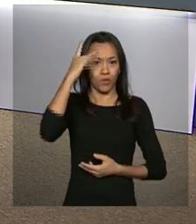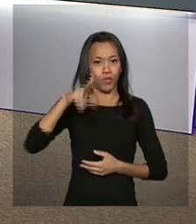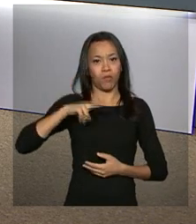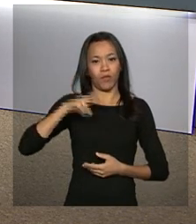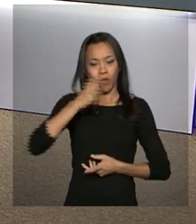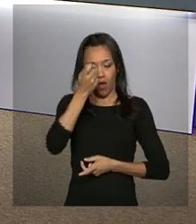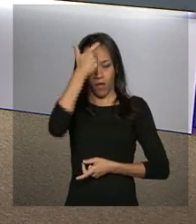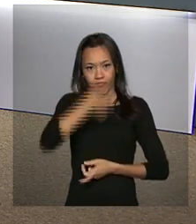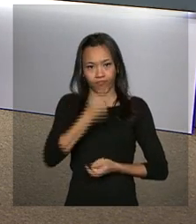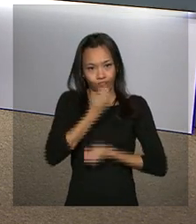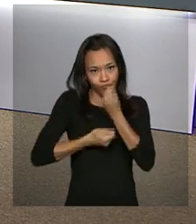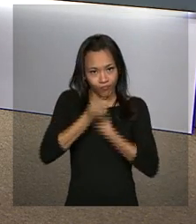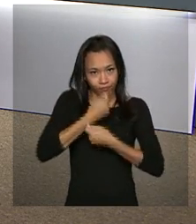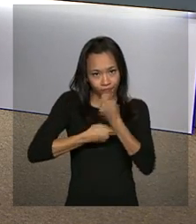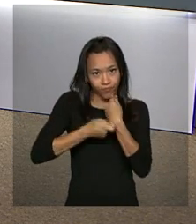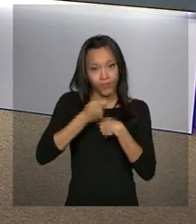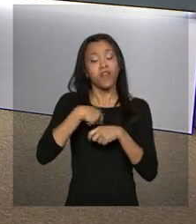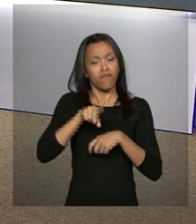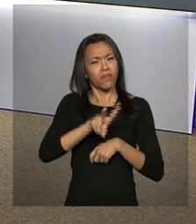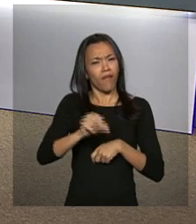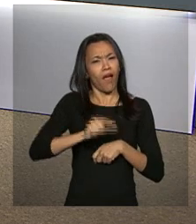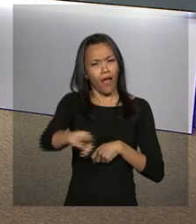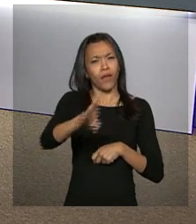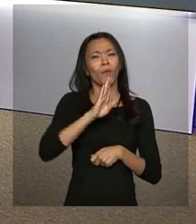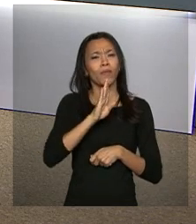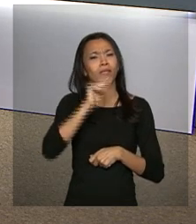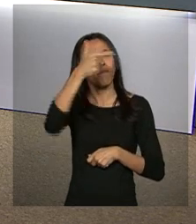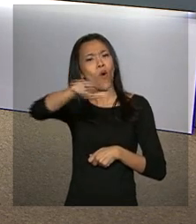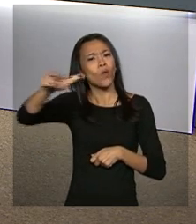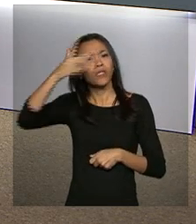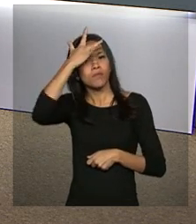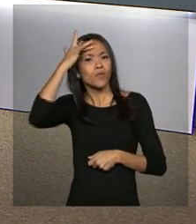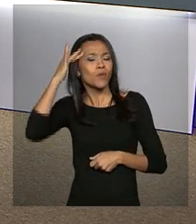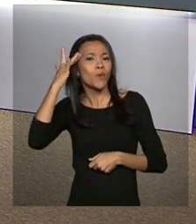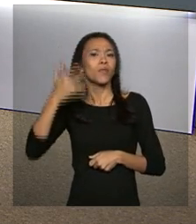microempreendedores individuais. E você vai conhecer mais pessoas que se